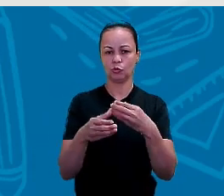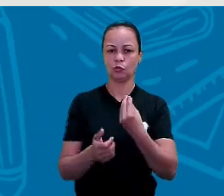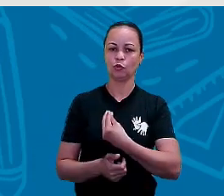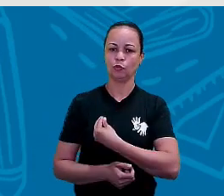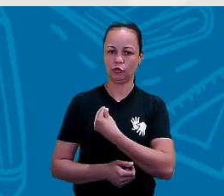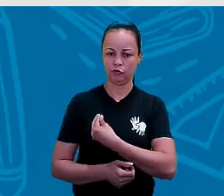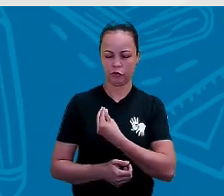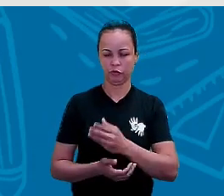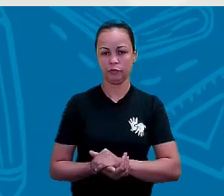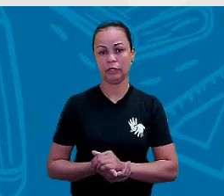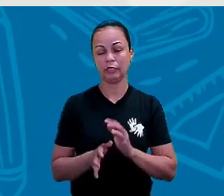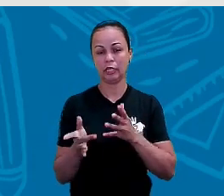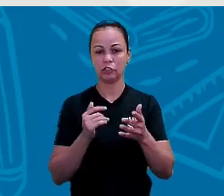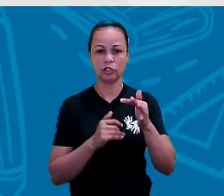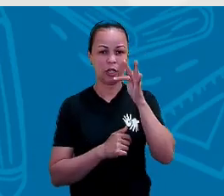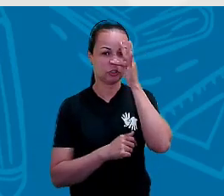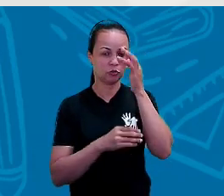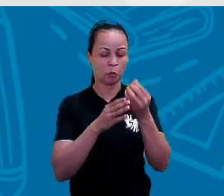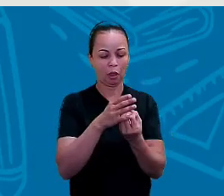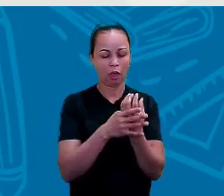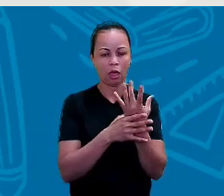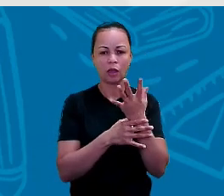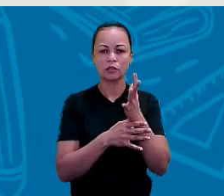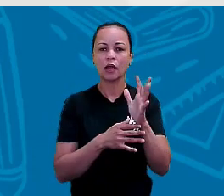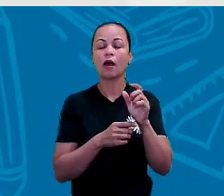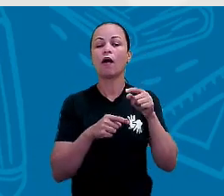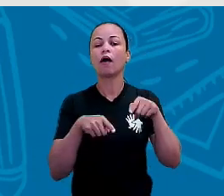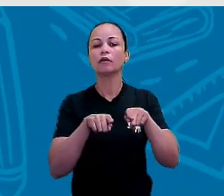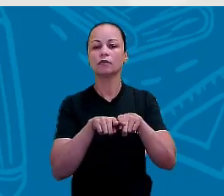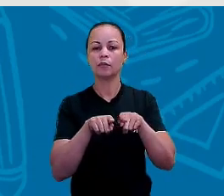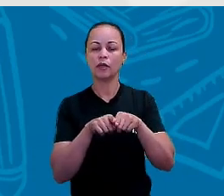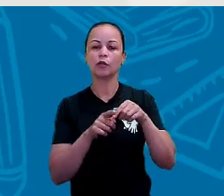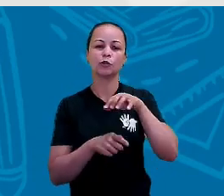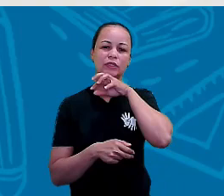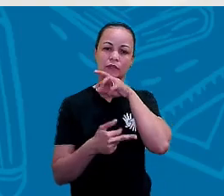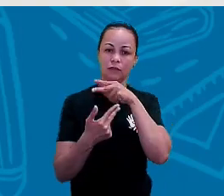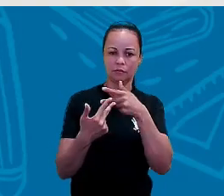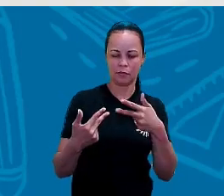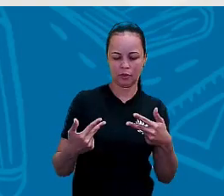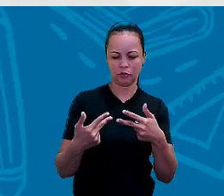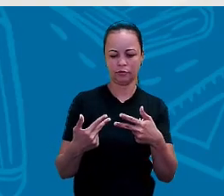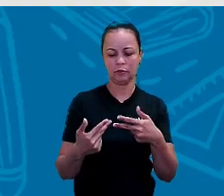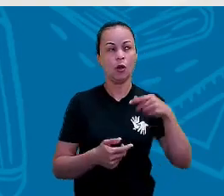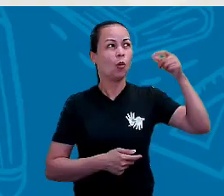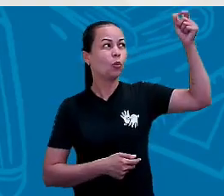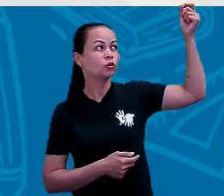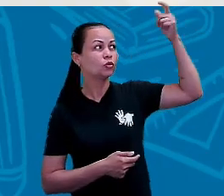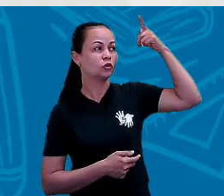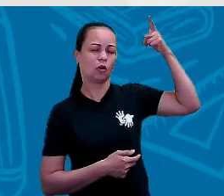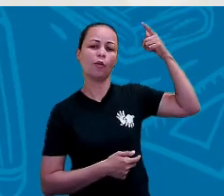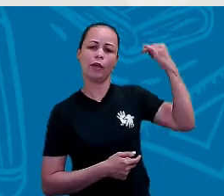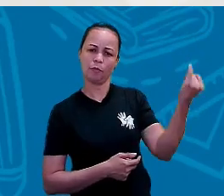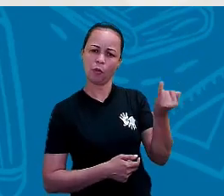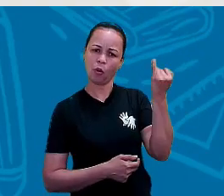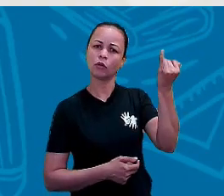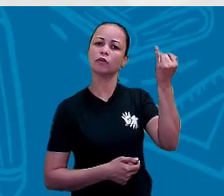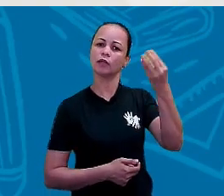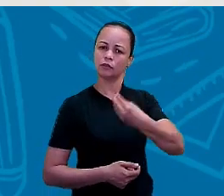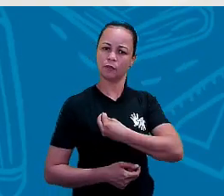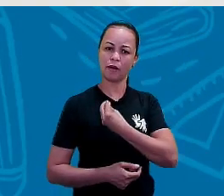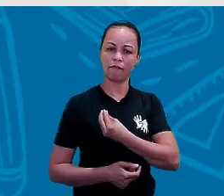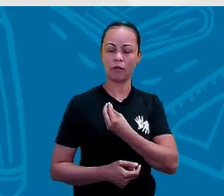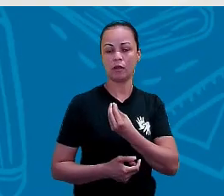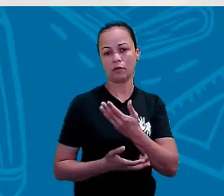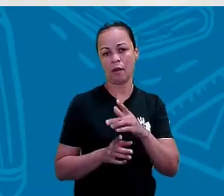certo? Desde as plantas até os animais. O sol ele apresenta uma importância vital.